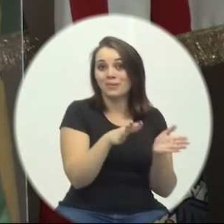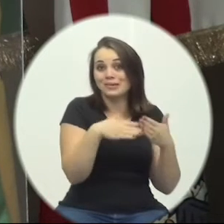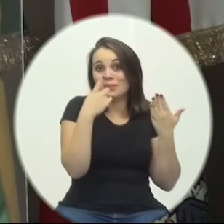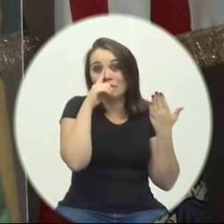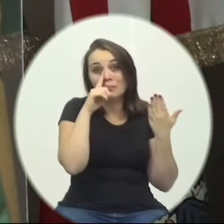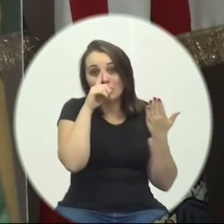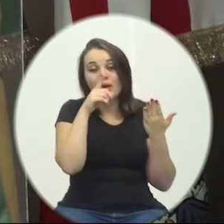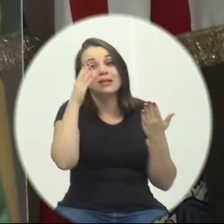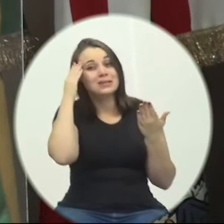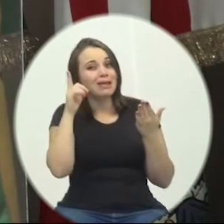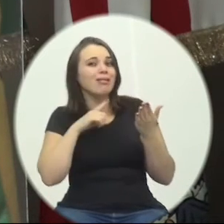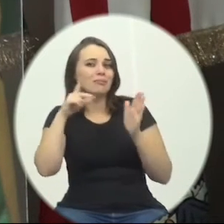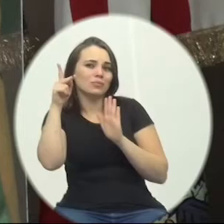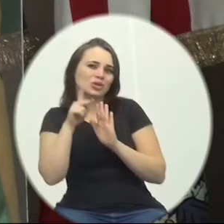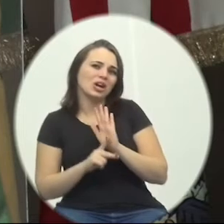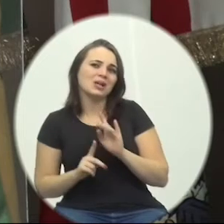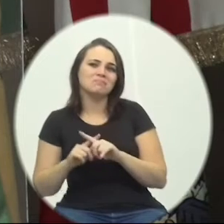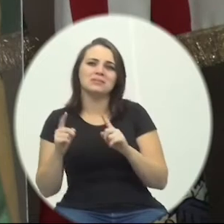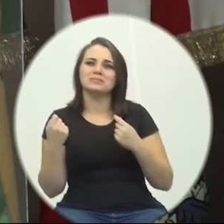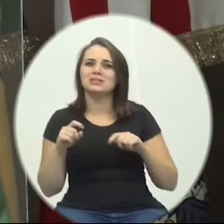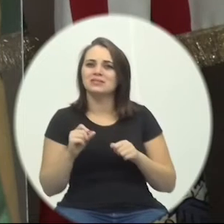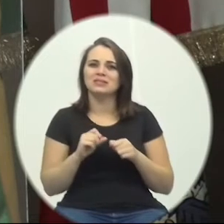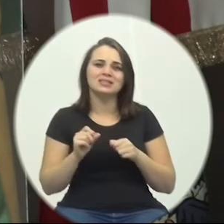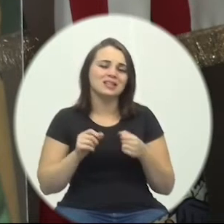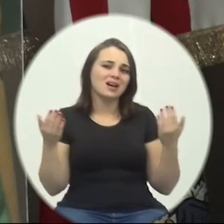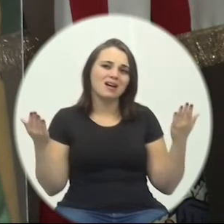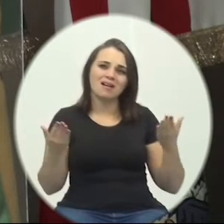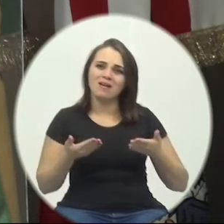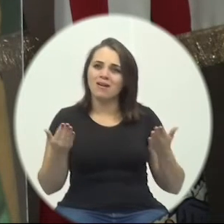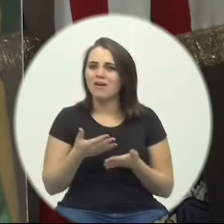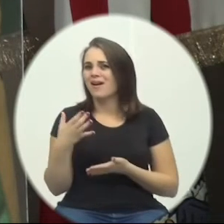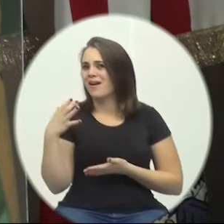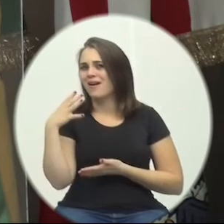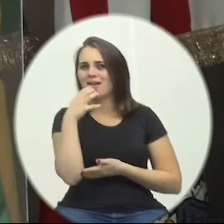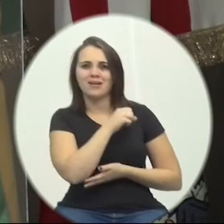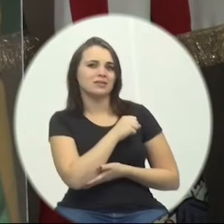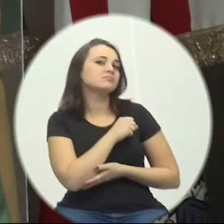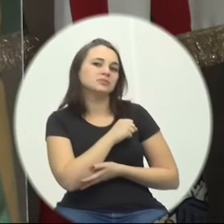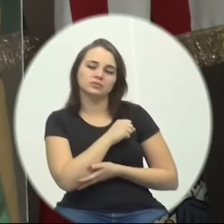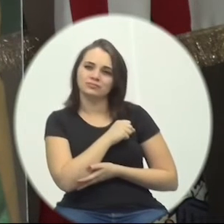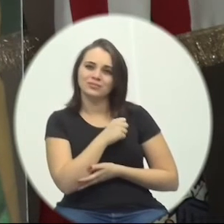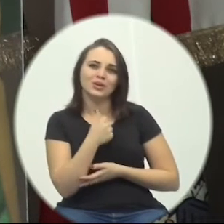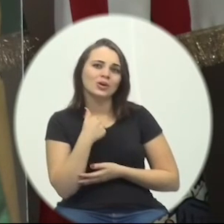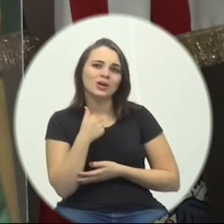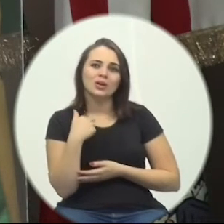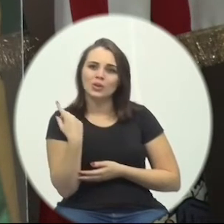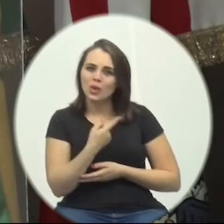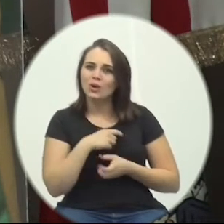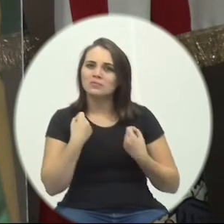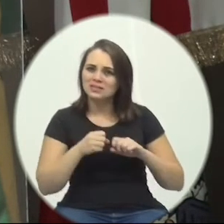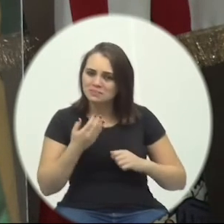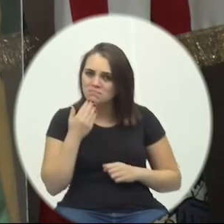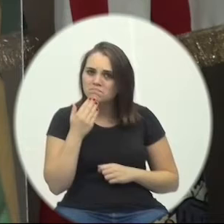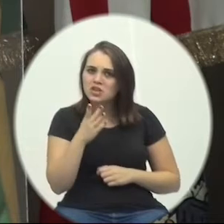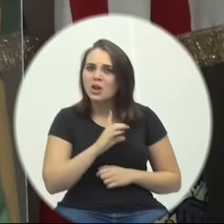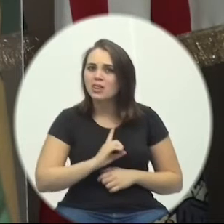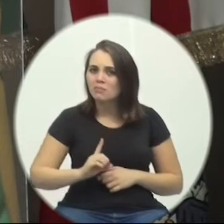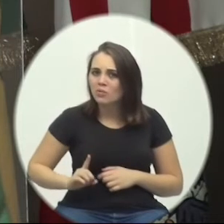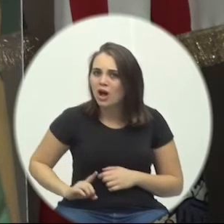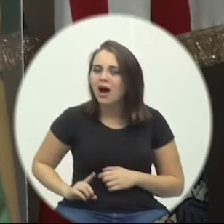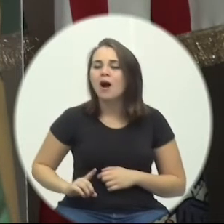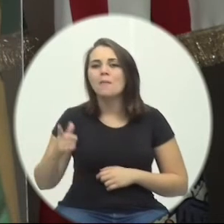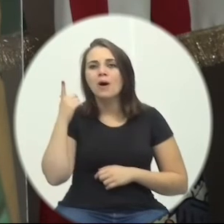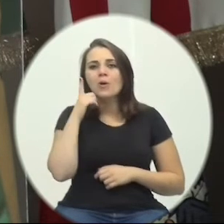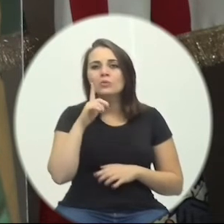alguns projetos, mas isso precisa ser encaminhado o mais rápido possível, né? Vou continuar cobrando aí dos deputados para que venham